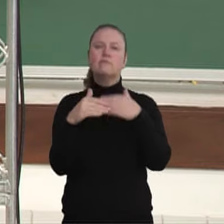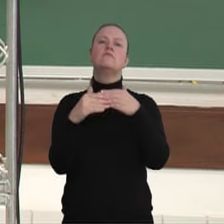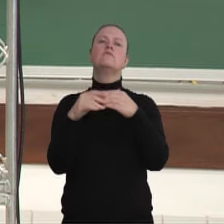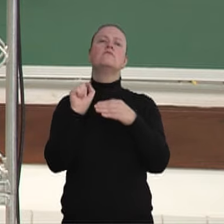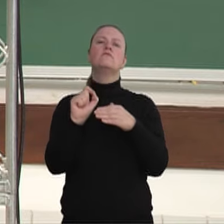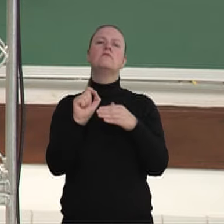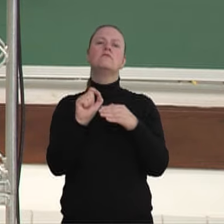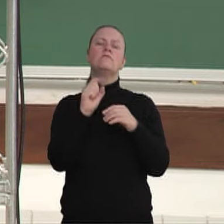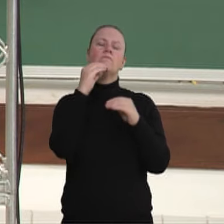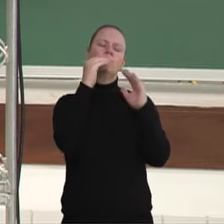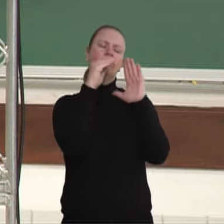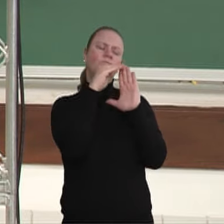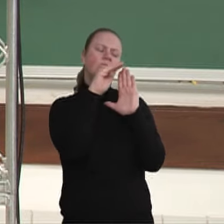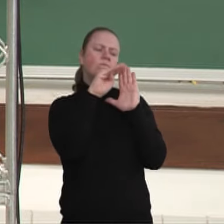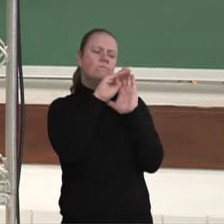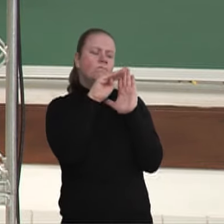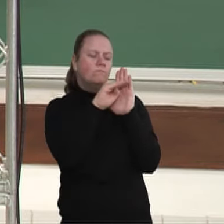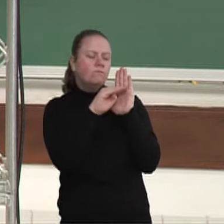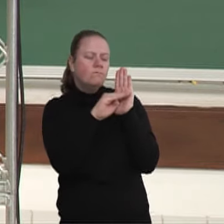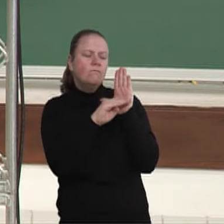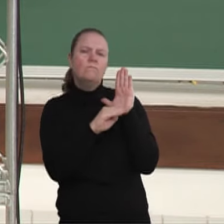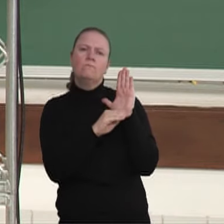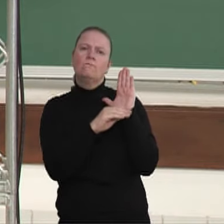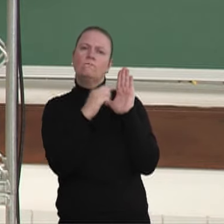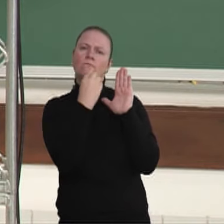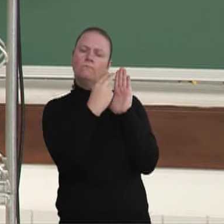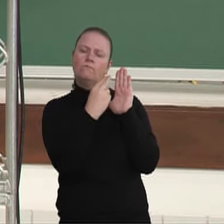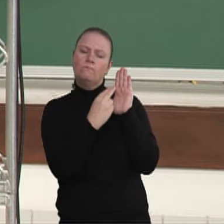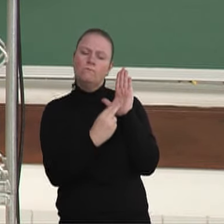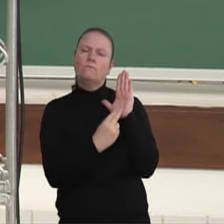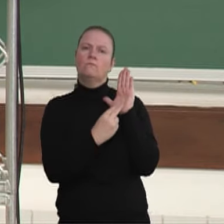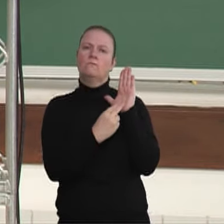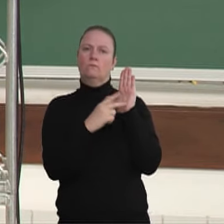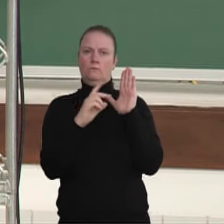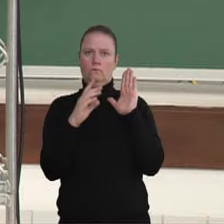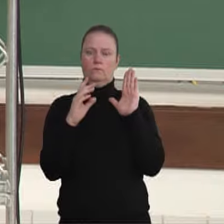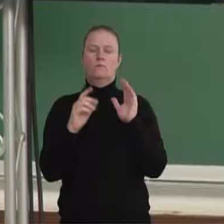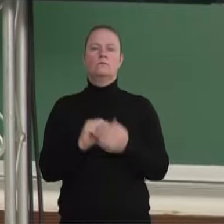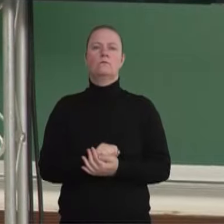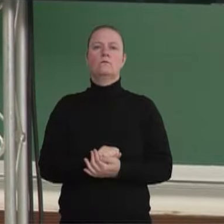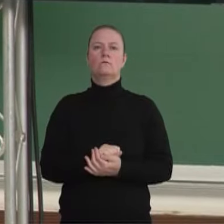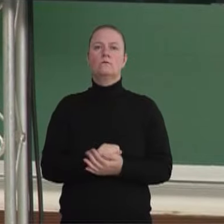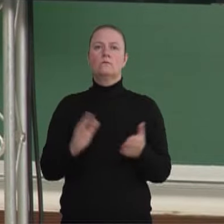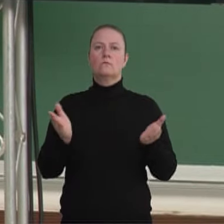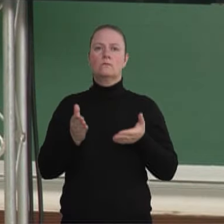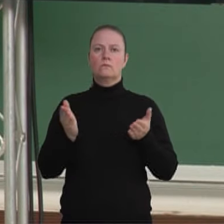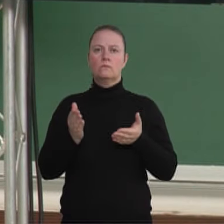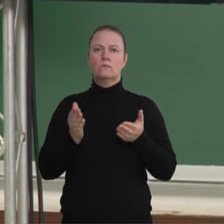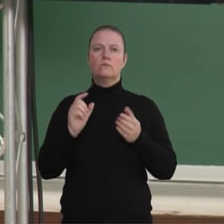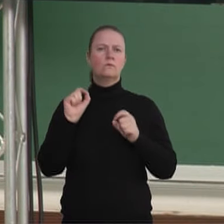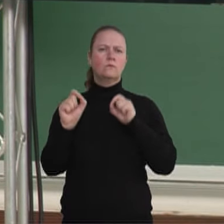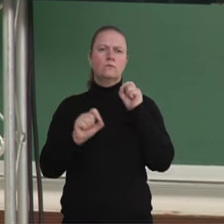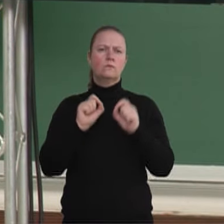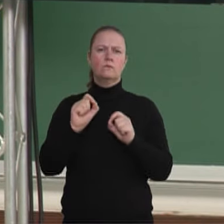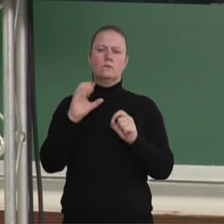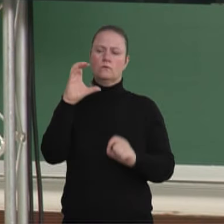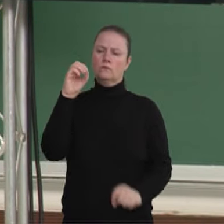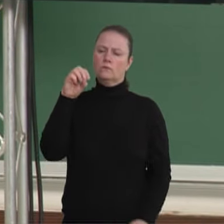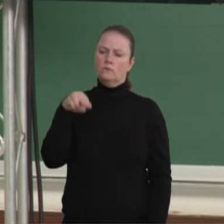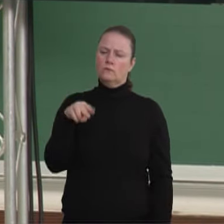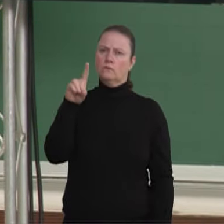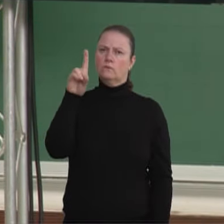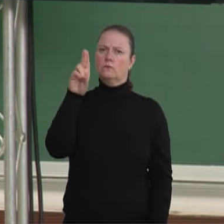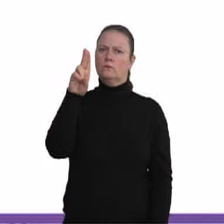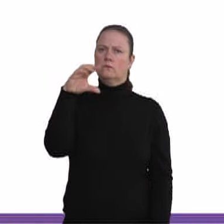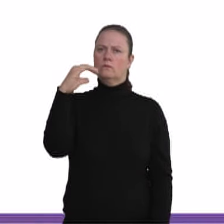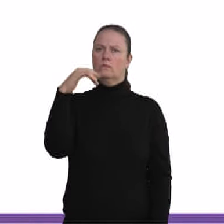cada componente para a gente estar vendo de maneira bem adequada cada um deles. Então, vamos pegar aqui ó, a condução. Pessoal, o que temos